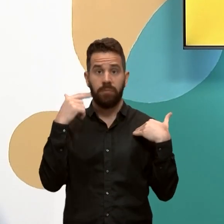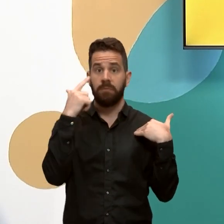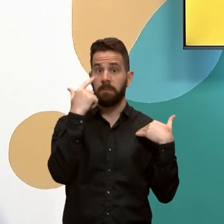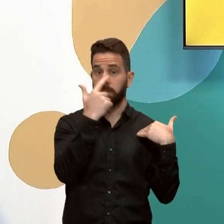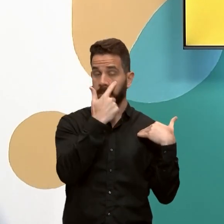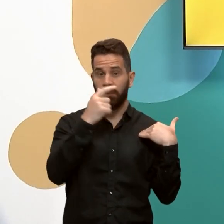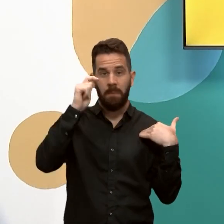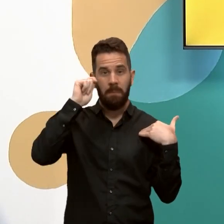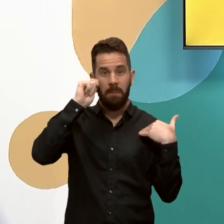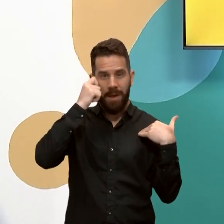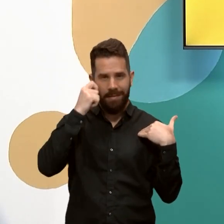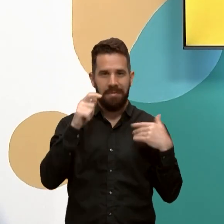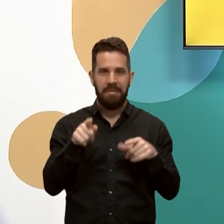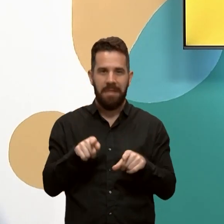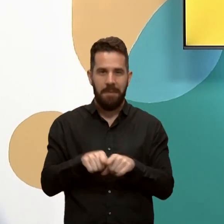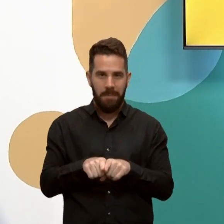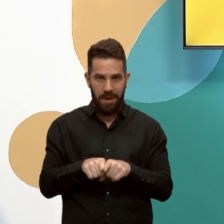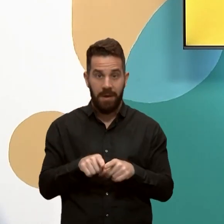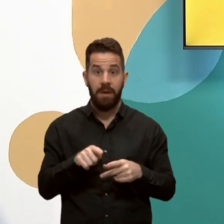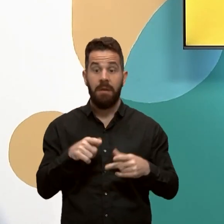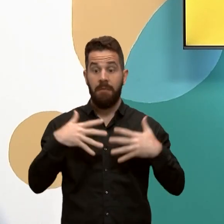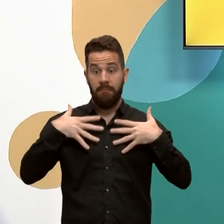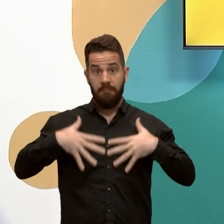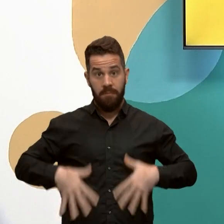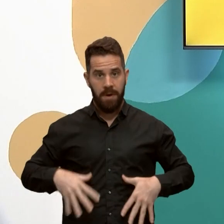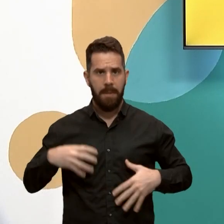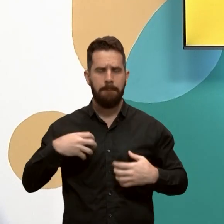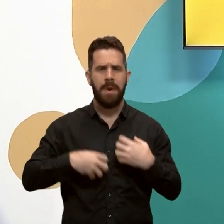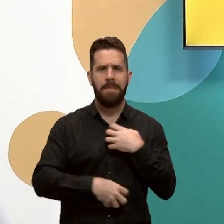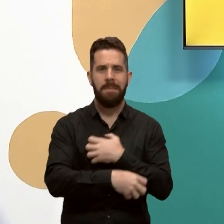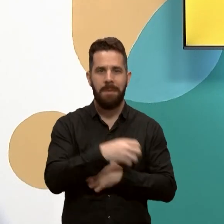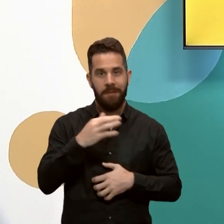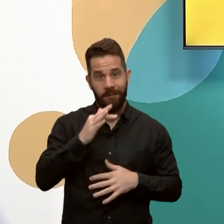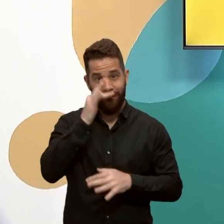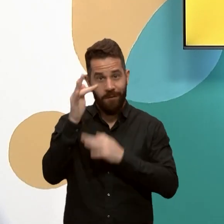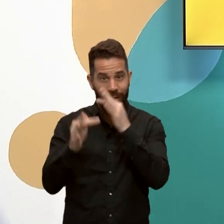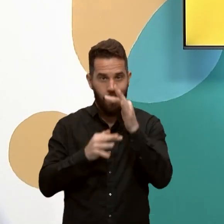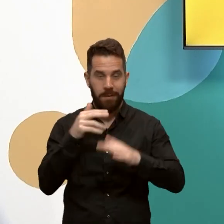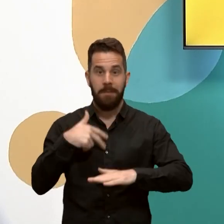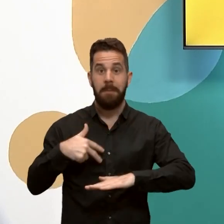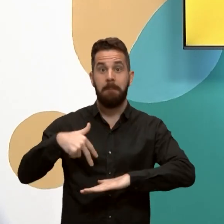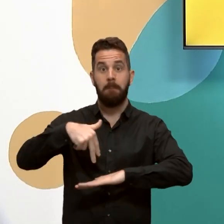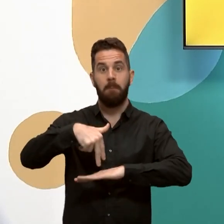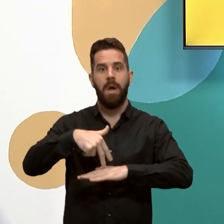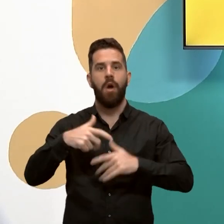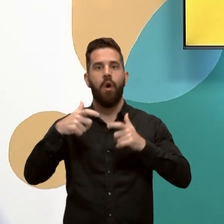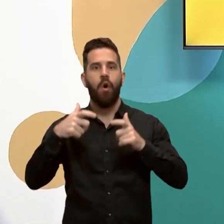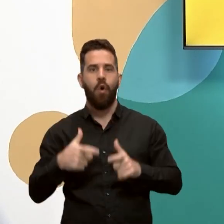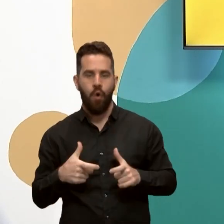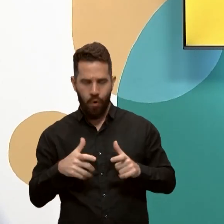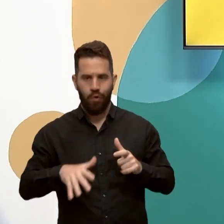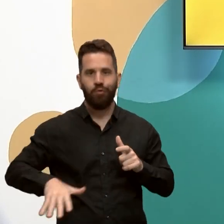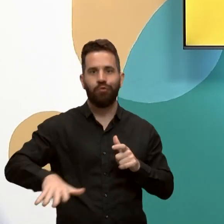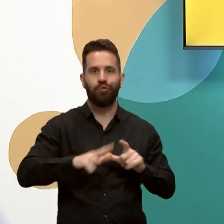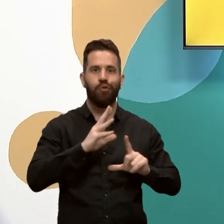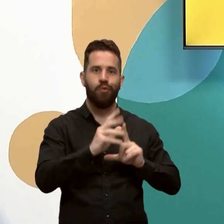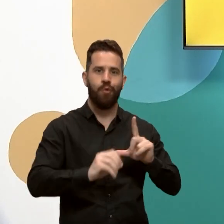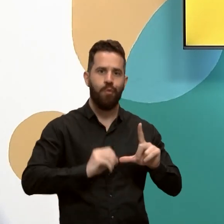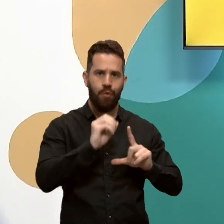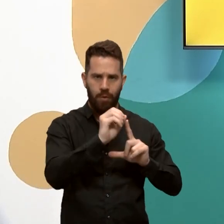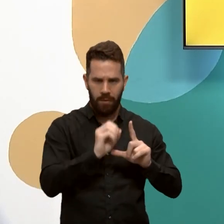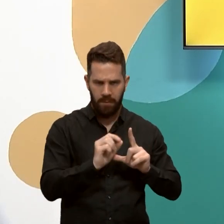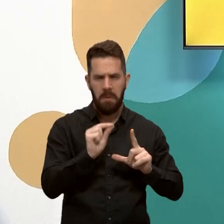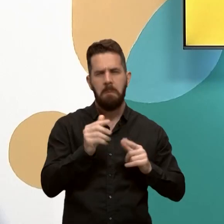escuros. Estou vestindo um vestido florido e estou de pé no estúdio do Mundo UFG. Daqui a pouco eu vou